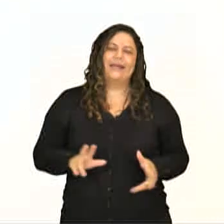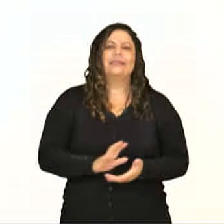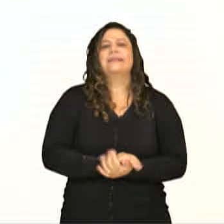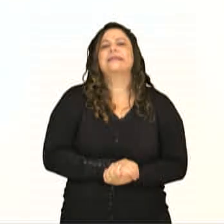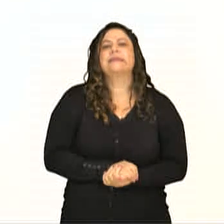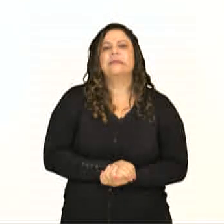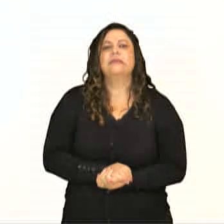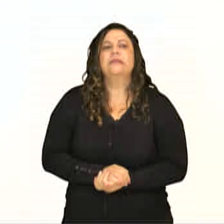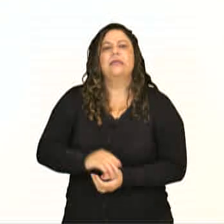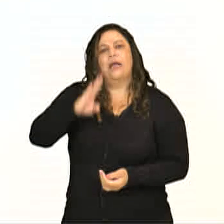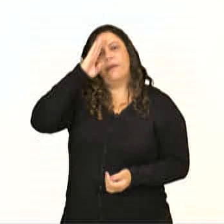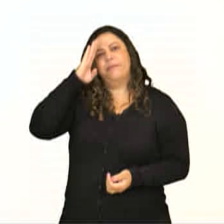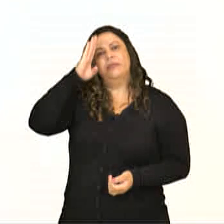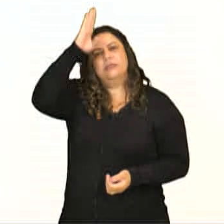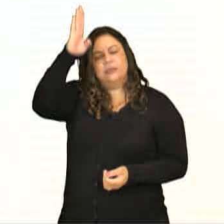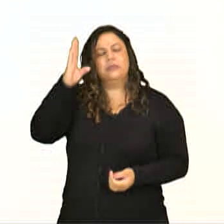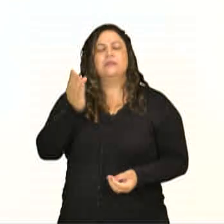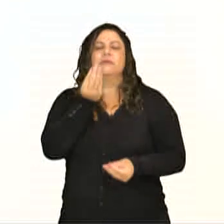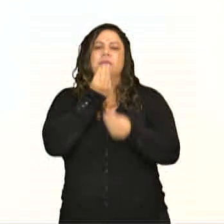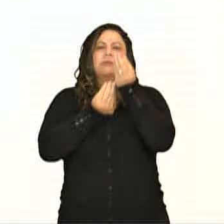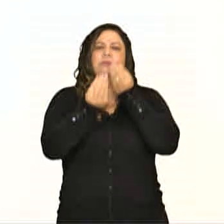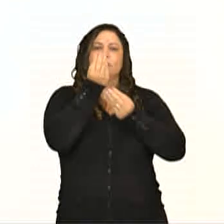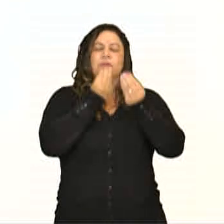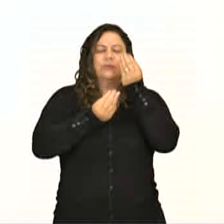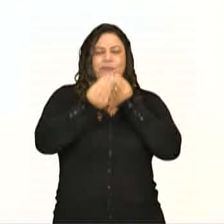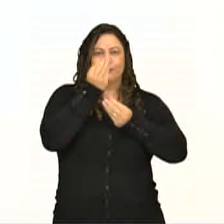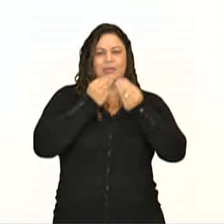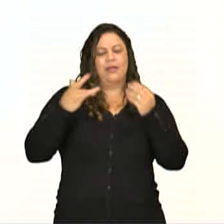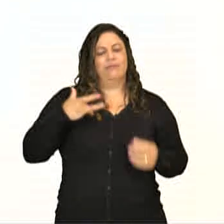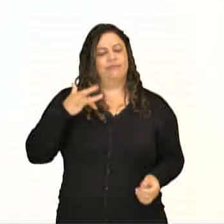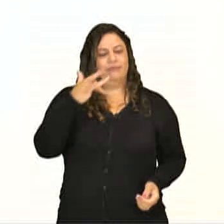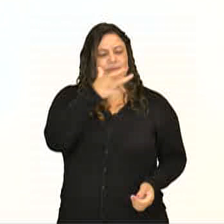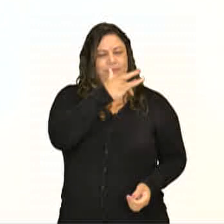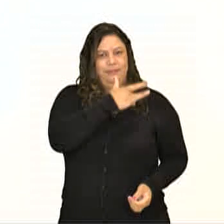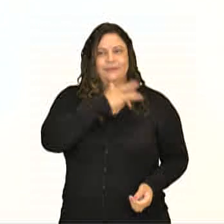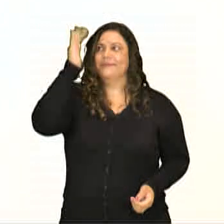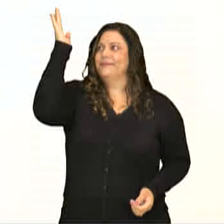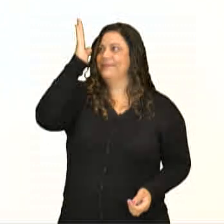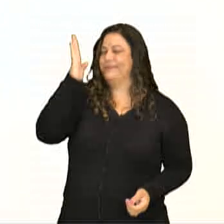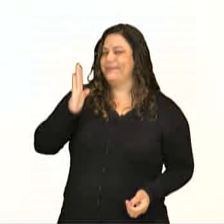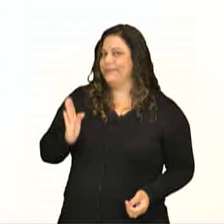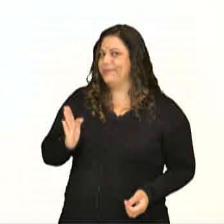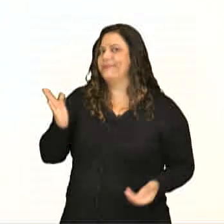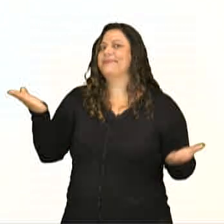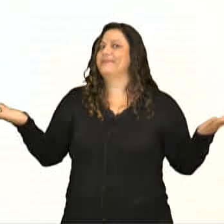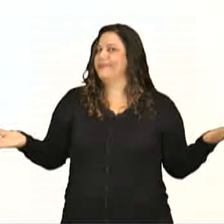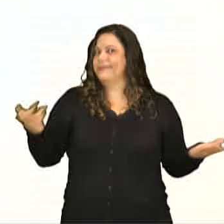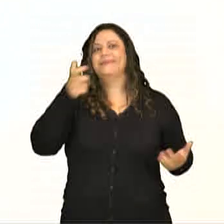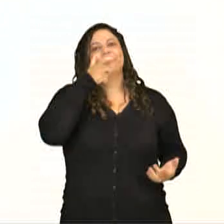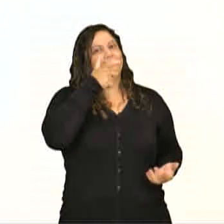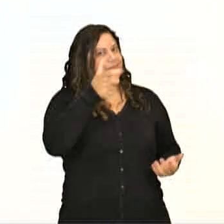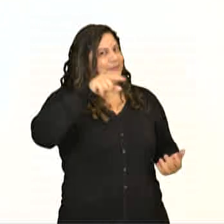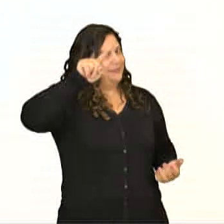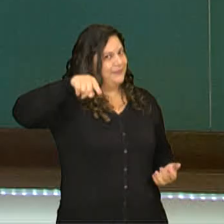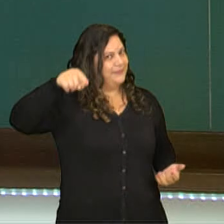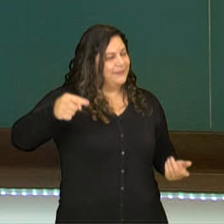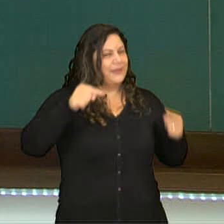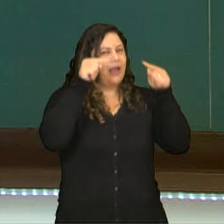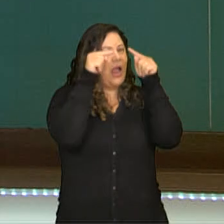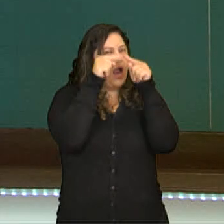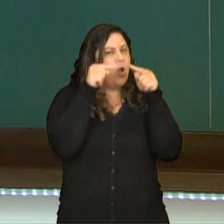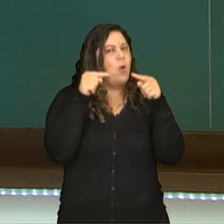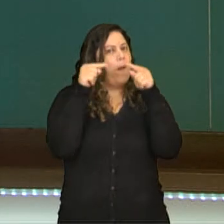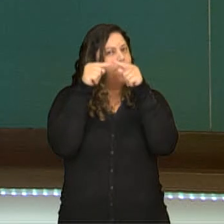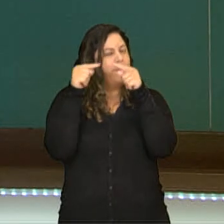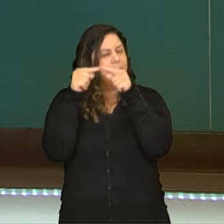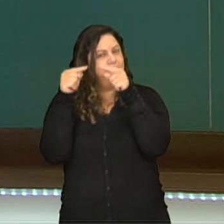base ideal para uma alimentação adequada e saudável dos brasileiros. Interessante, né? Combinam